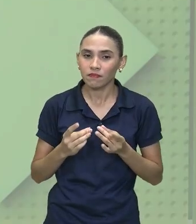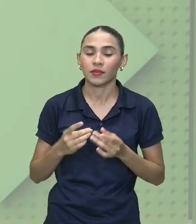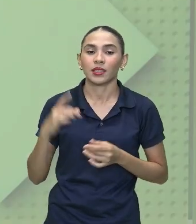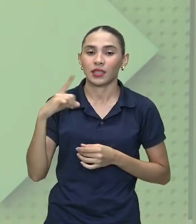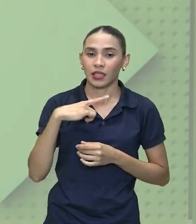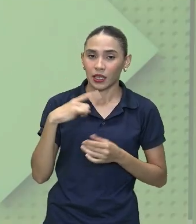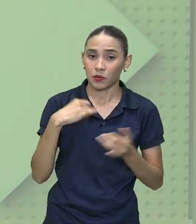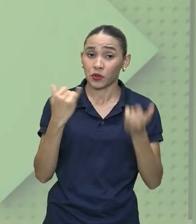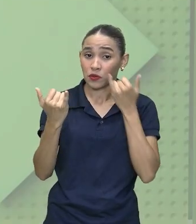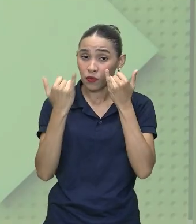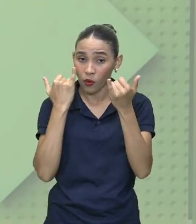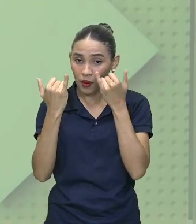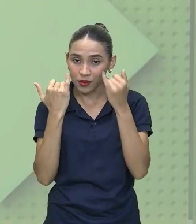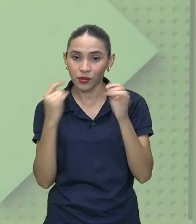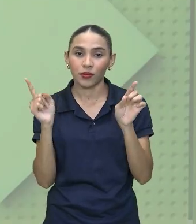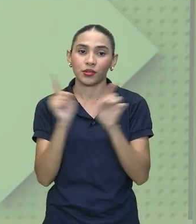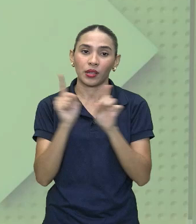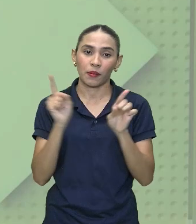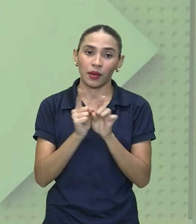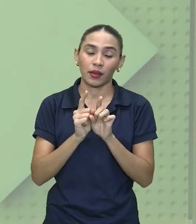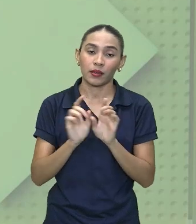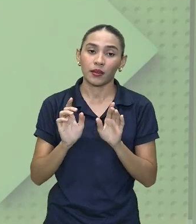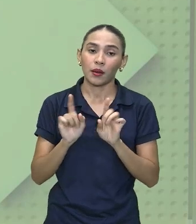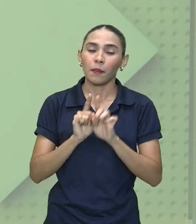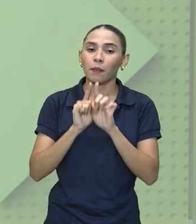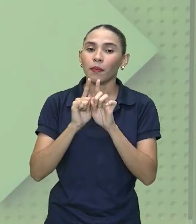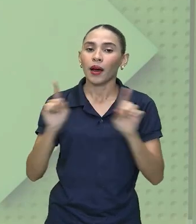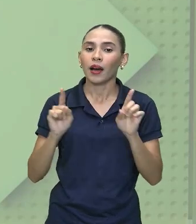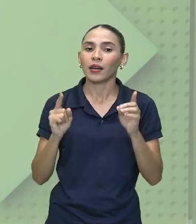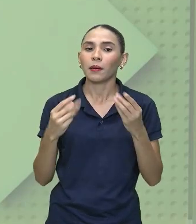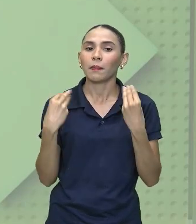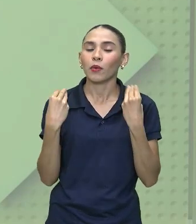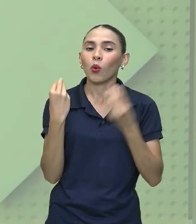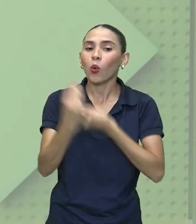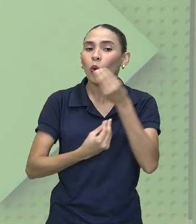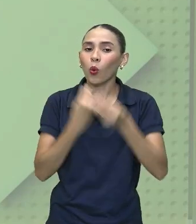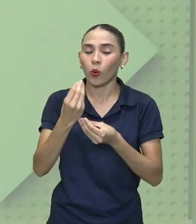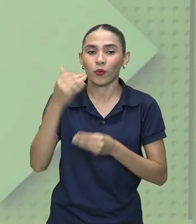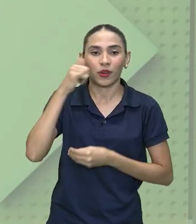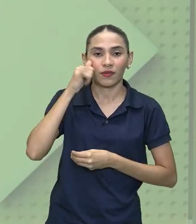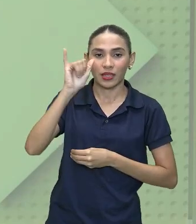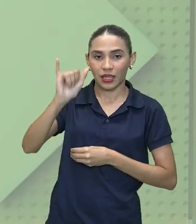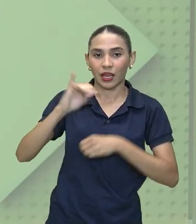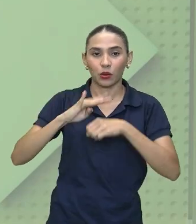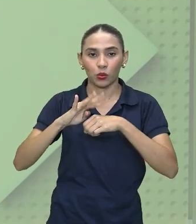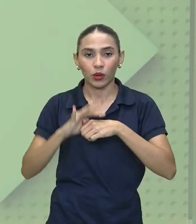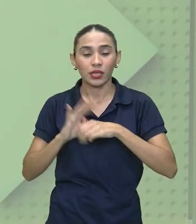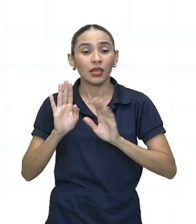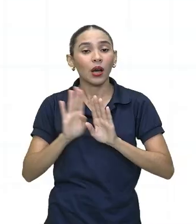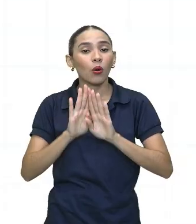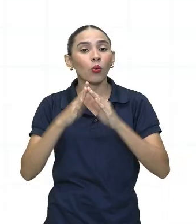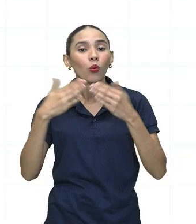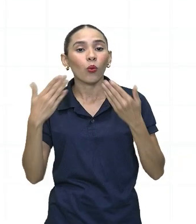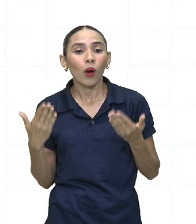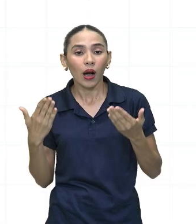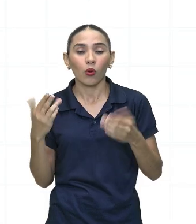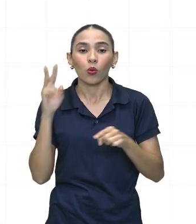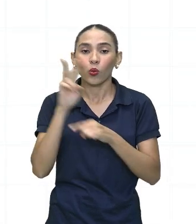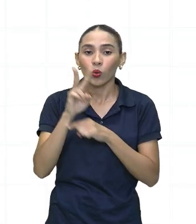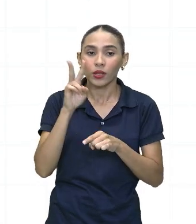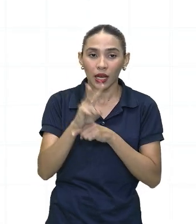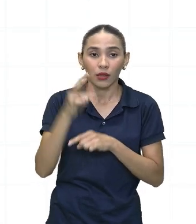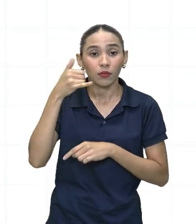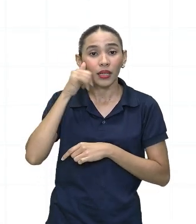muitas informações. E o que a gente deve fazer para evitar, né? Qual é a prevenção da